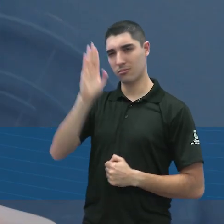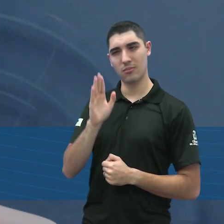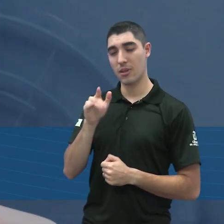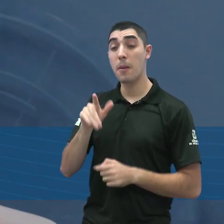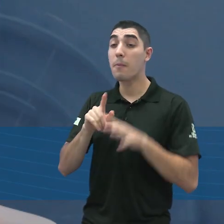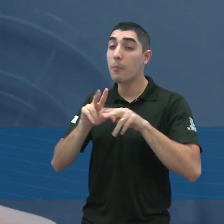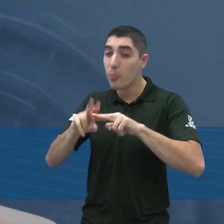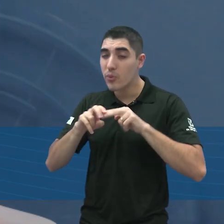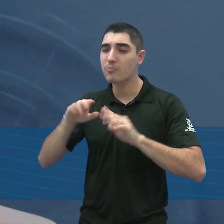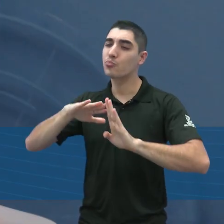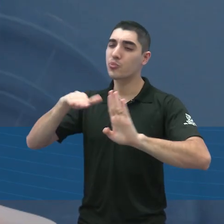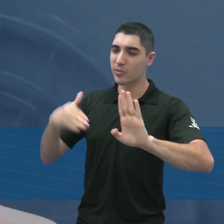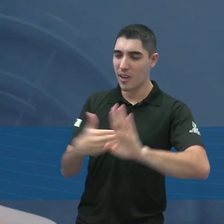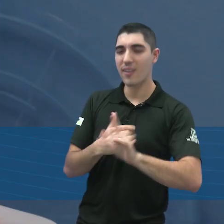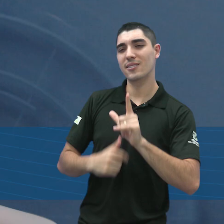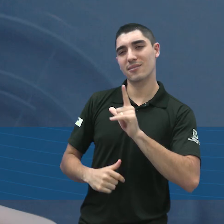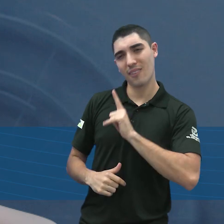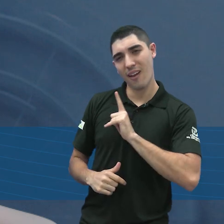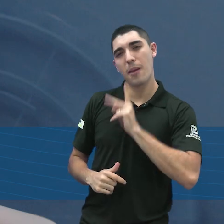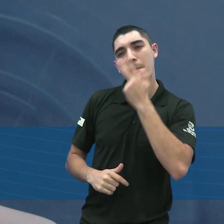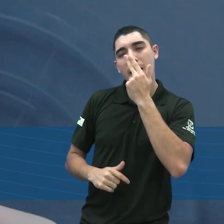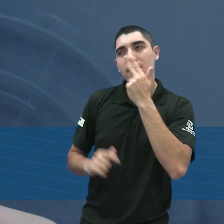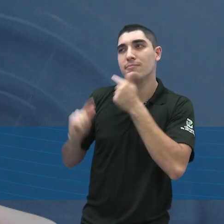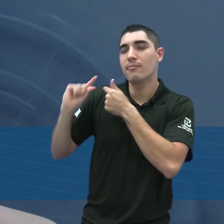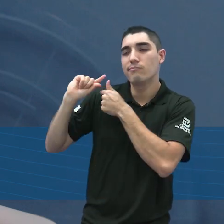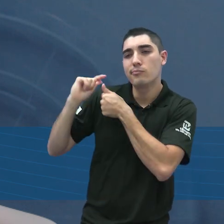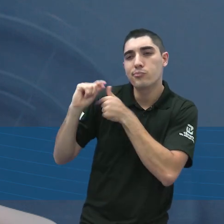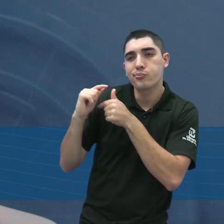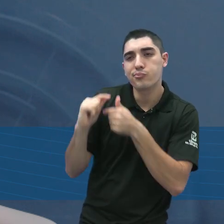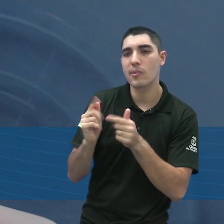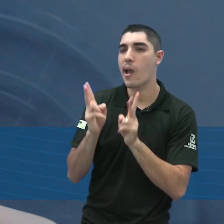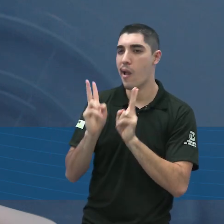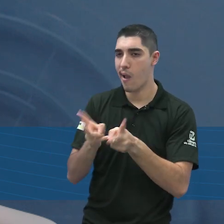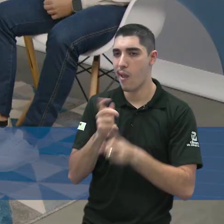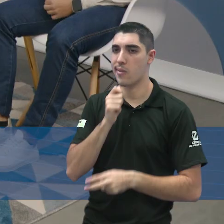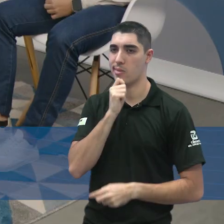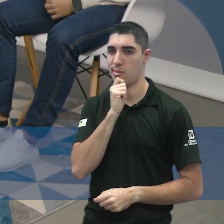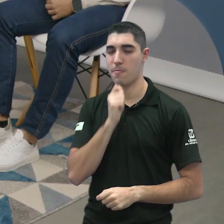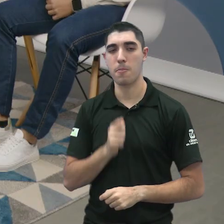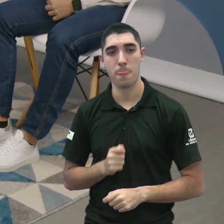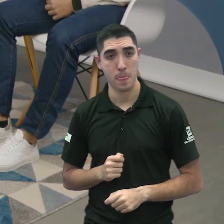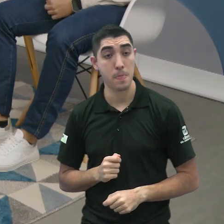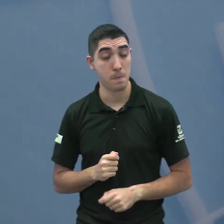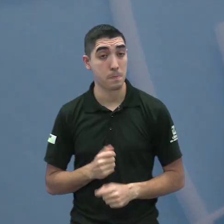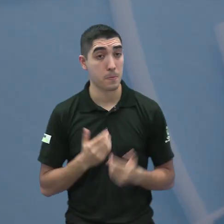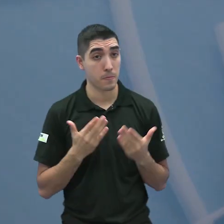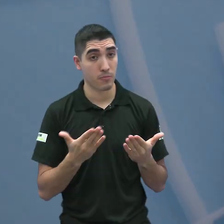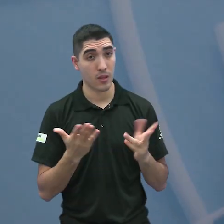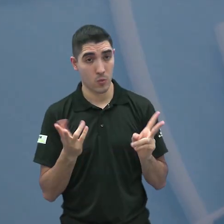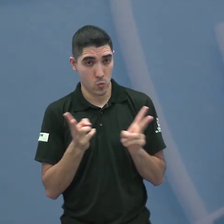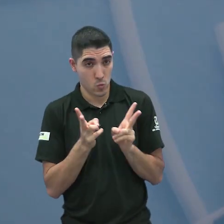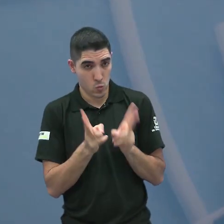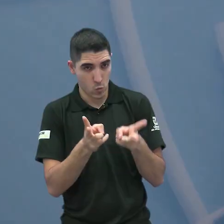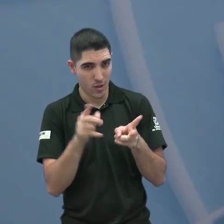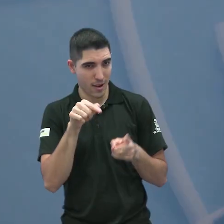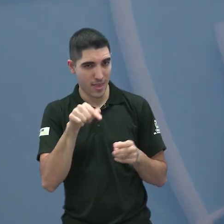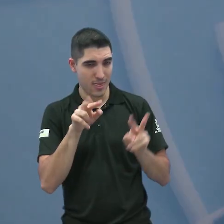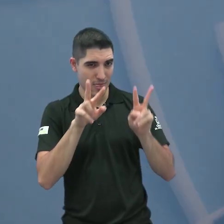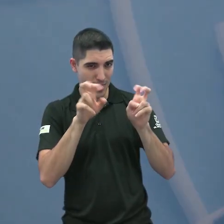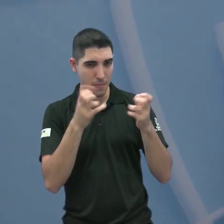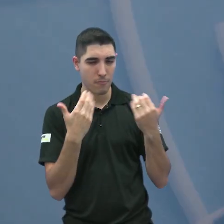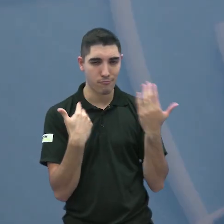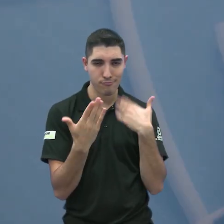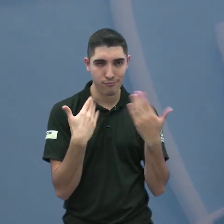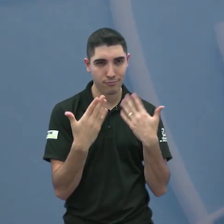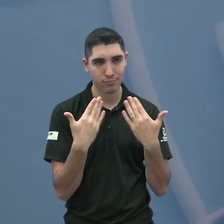muito enraizado. A gente observa esse movimento ainda muito forte. Uhum. Bom, para a gente seguir então, para ampliar aqui o